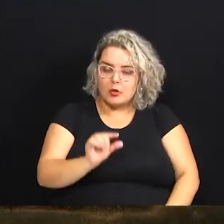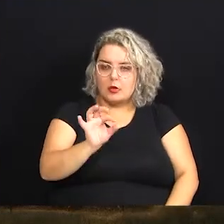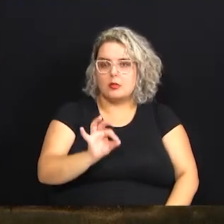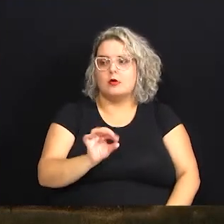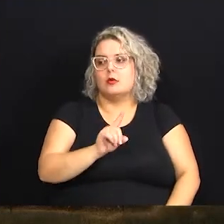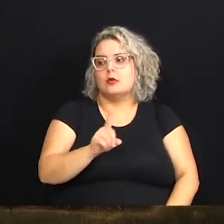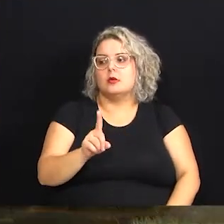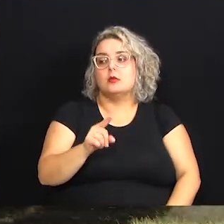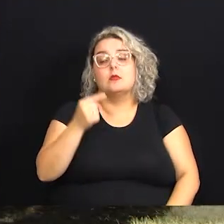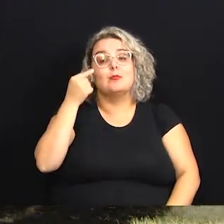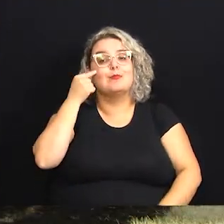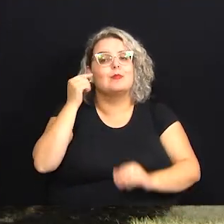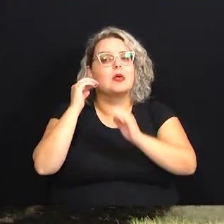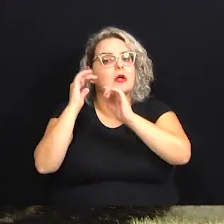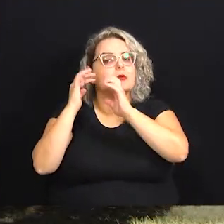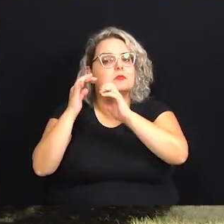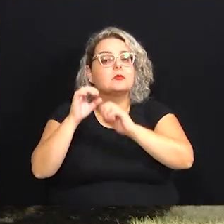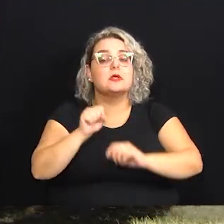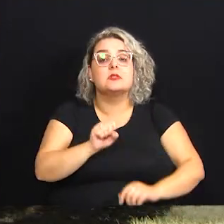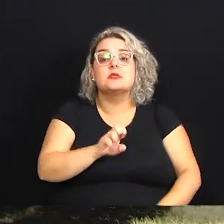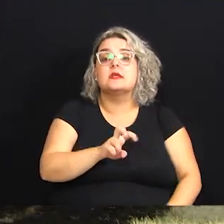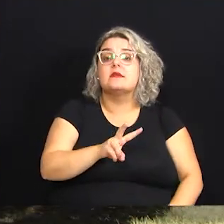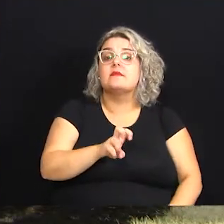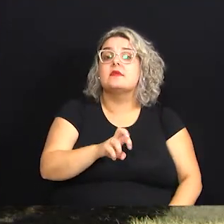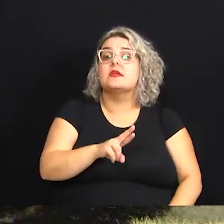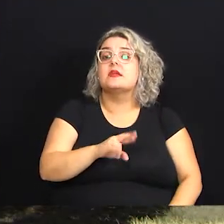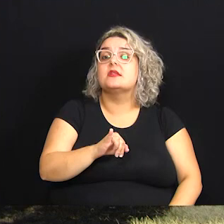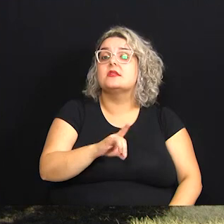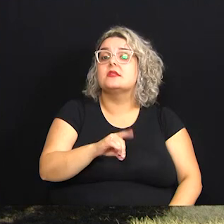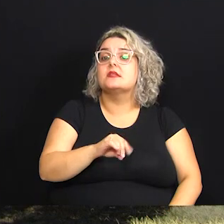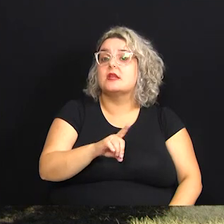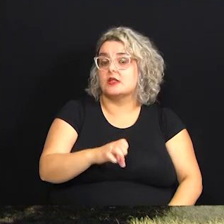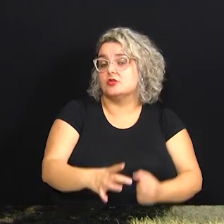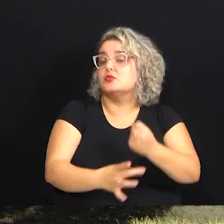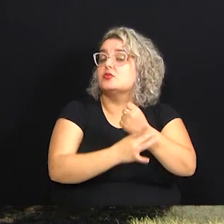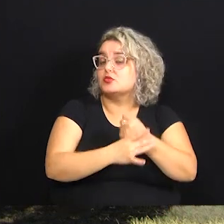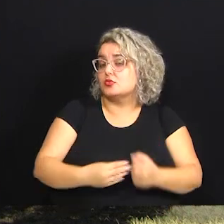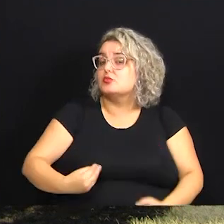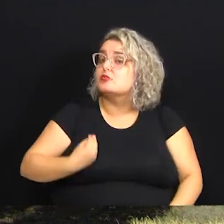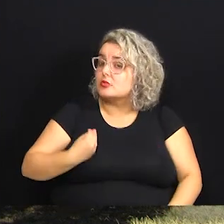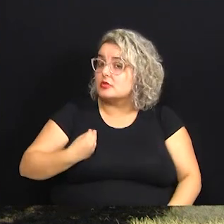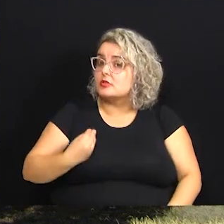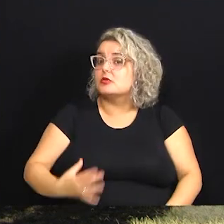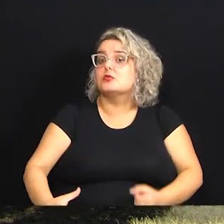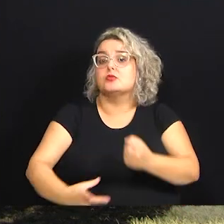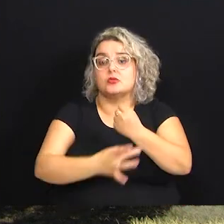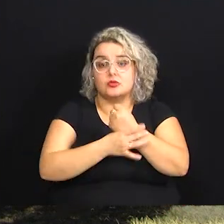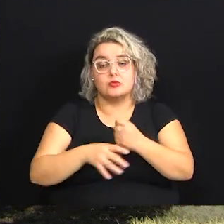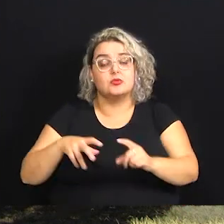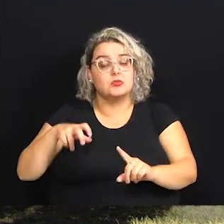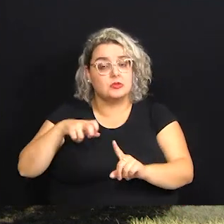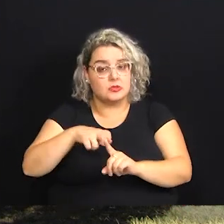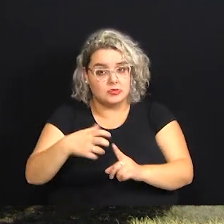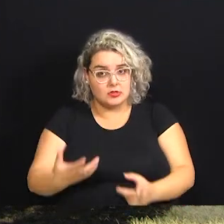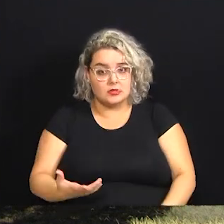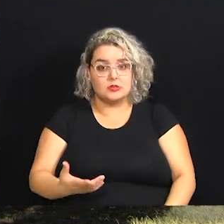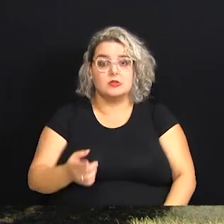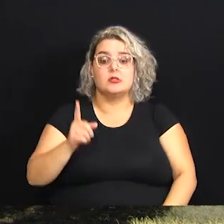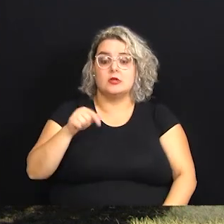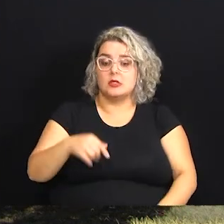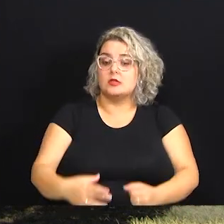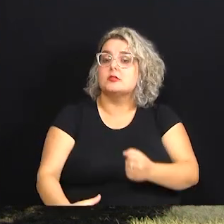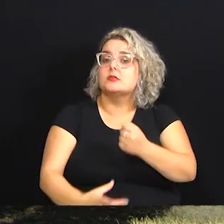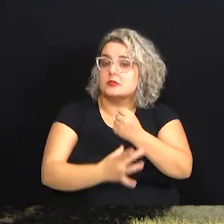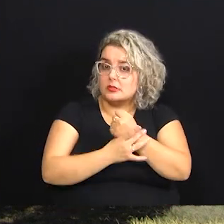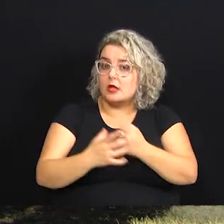gente não para pensar na severidade. E o seguro de vida e o seguro de acidentes são